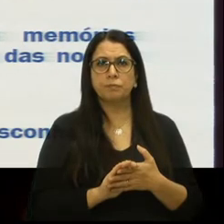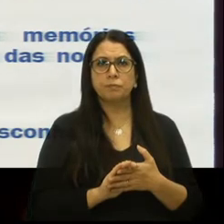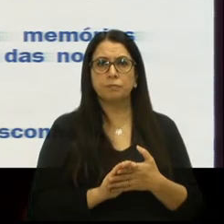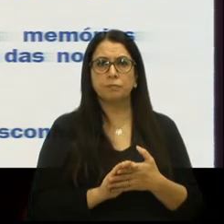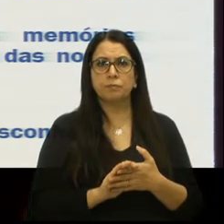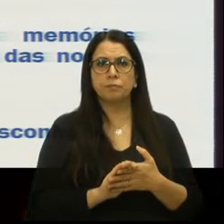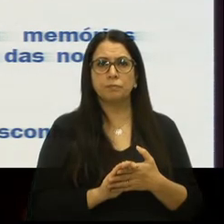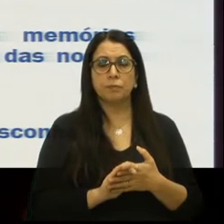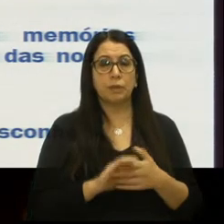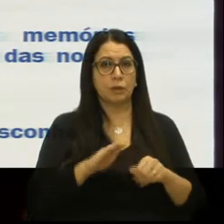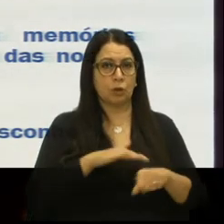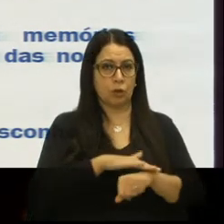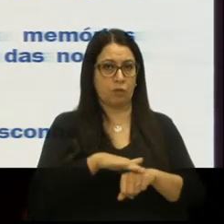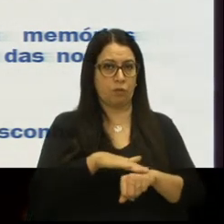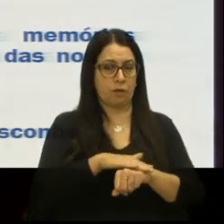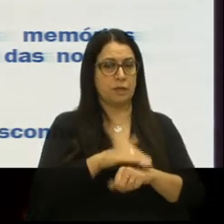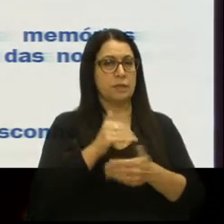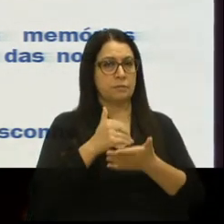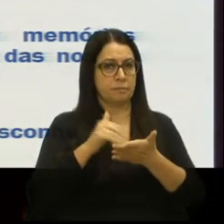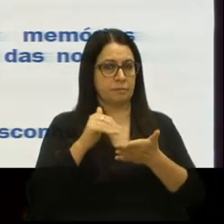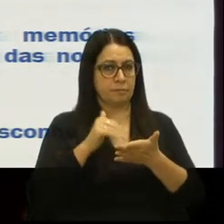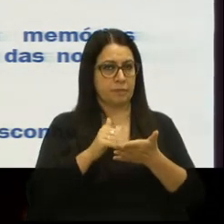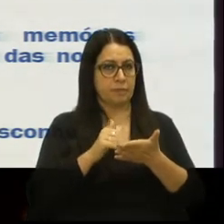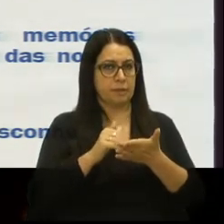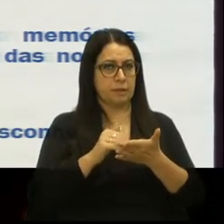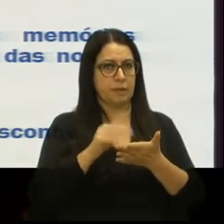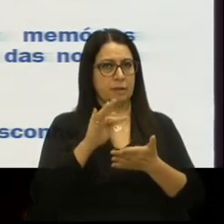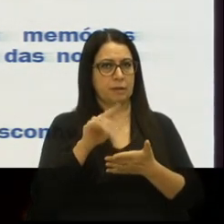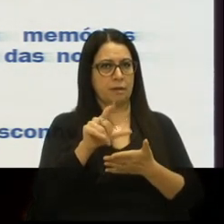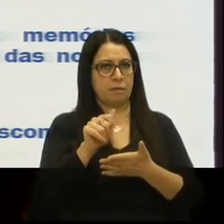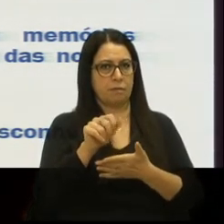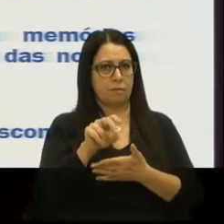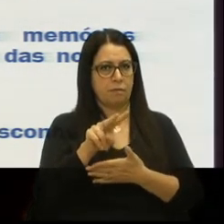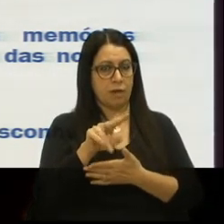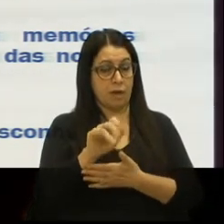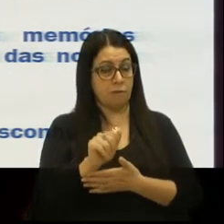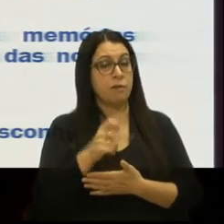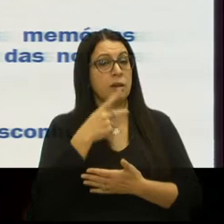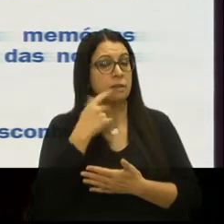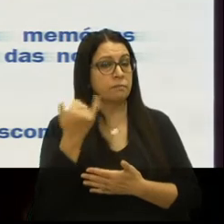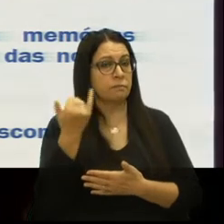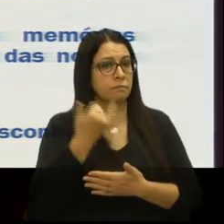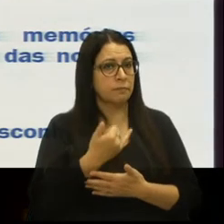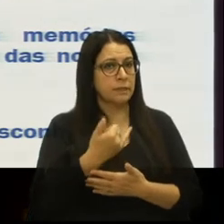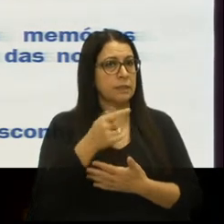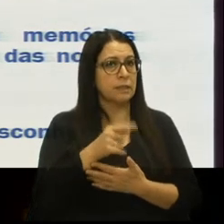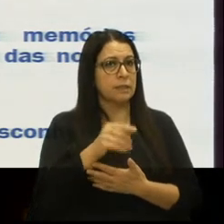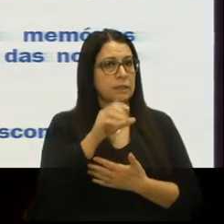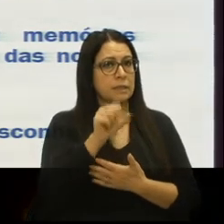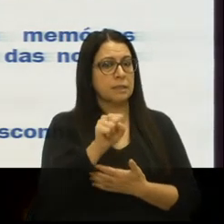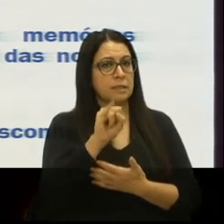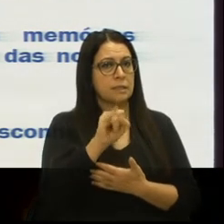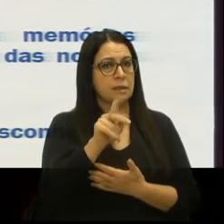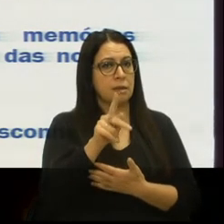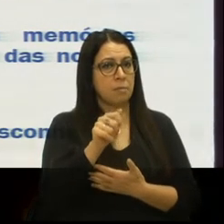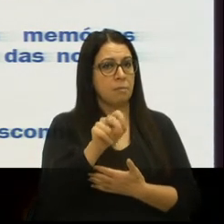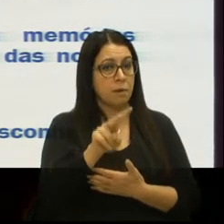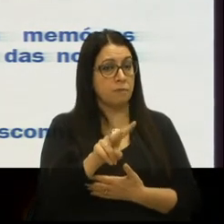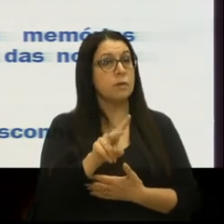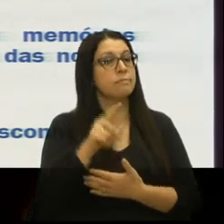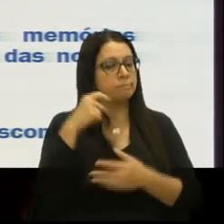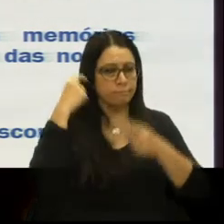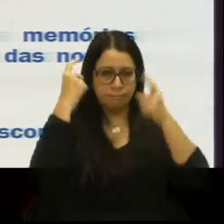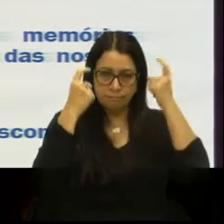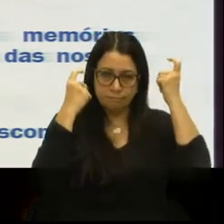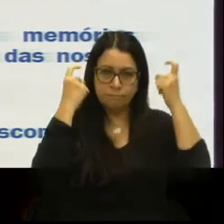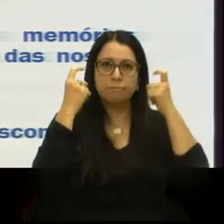Na conversa com a secretária Flávia, ela comentou que a CIPAV está se preocupando com isso, né,